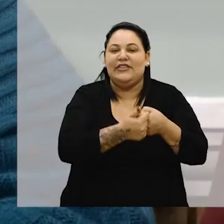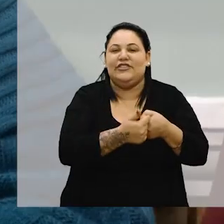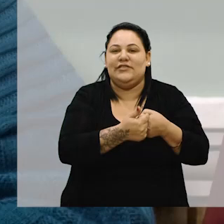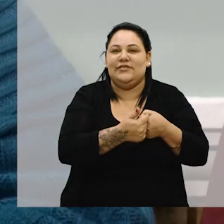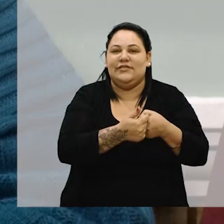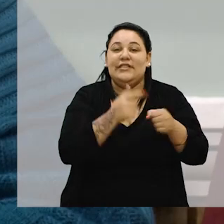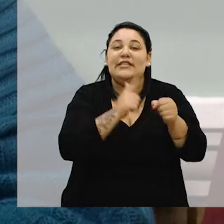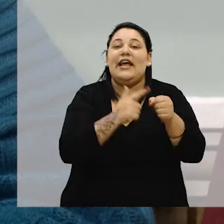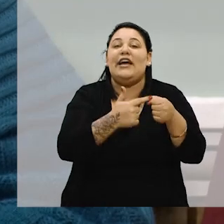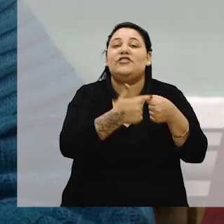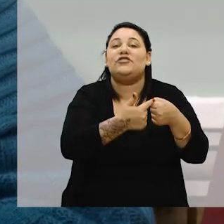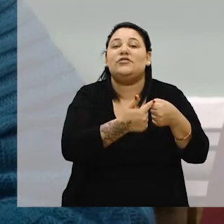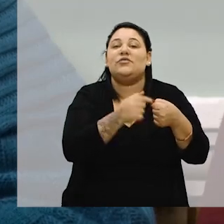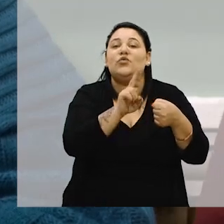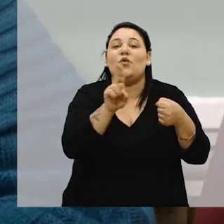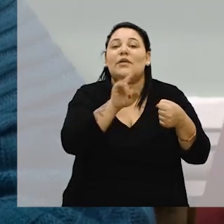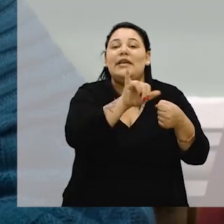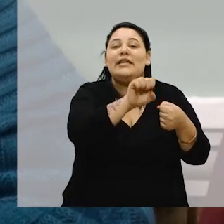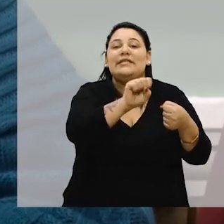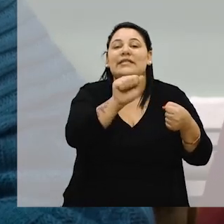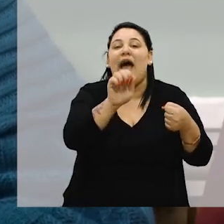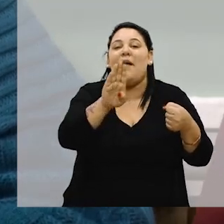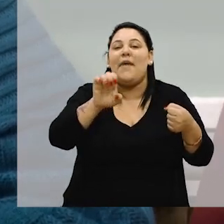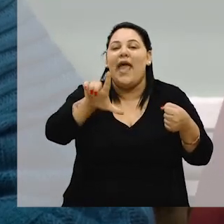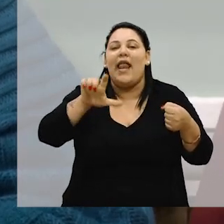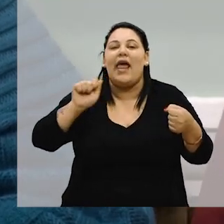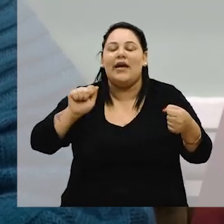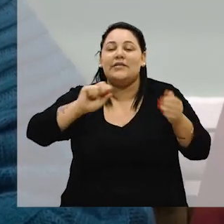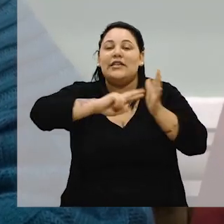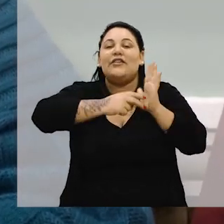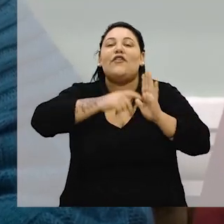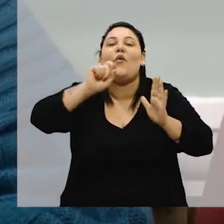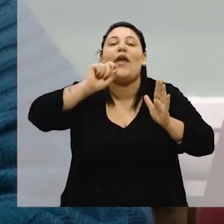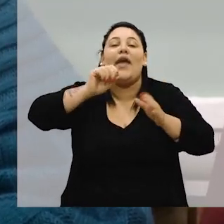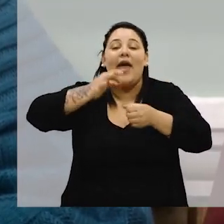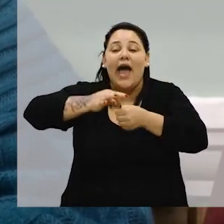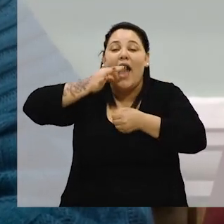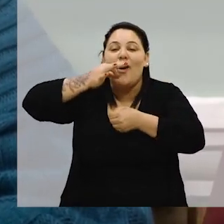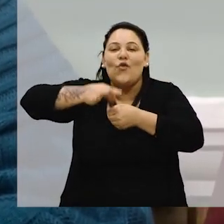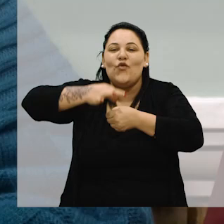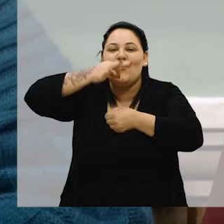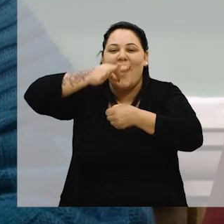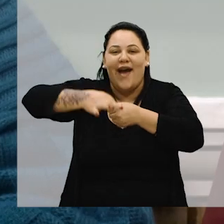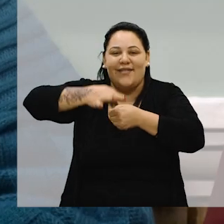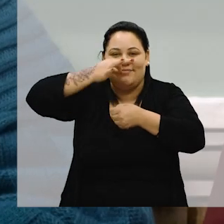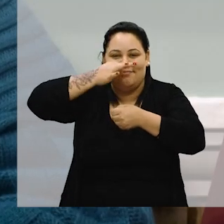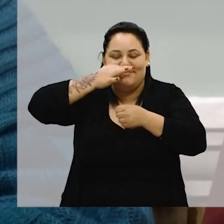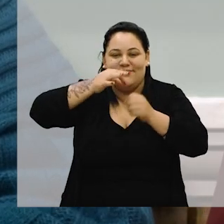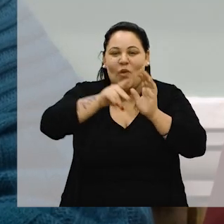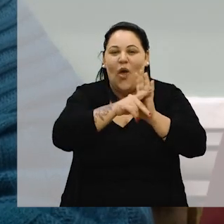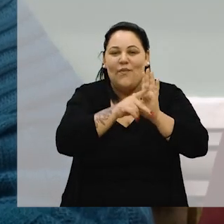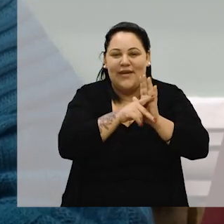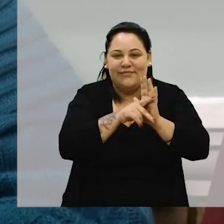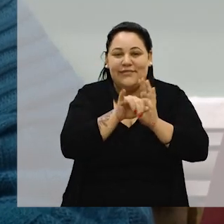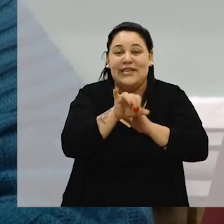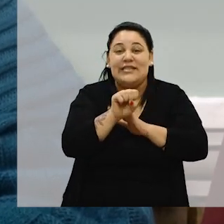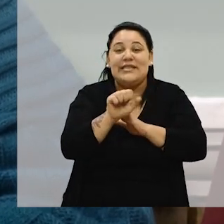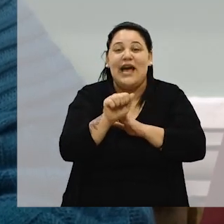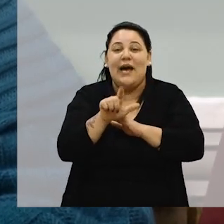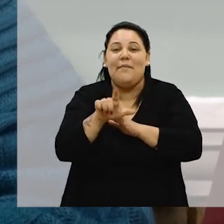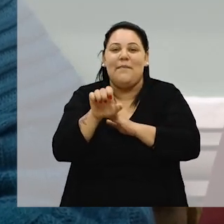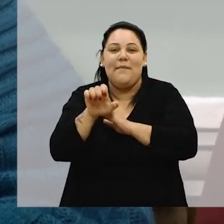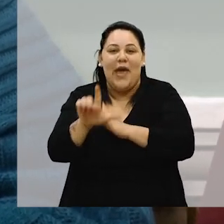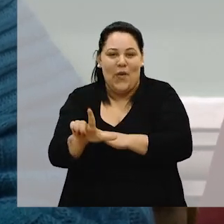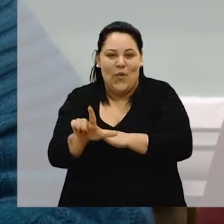ser Isabela. O que é Isabela? A uva Isabel. A primeira riqueza agrícola aqui de